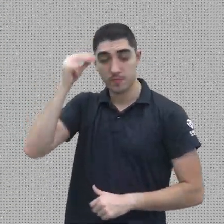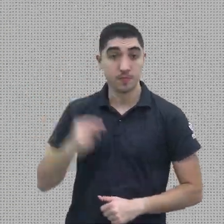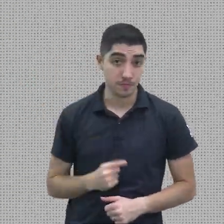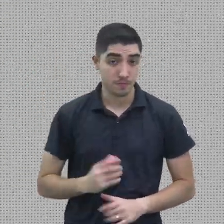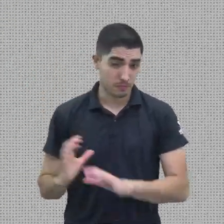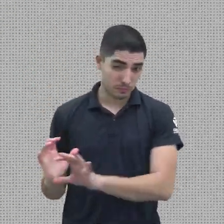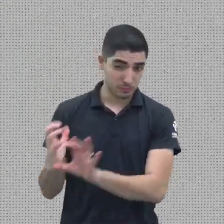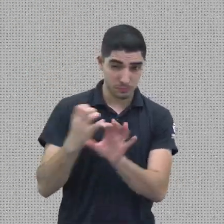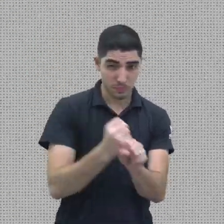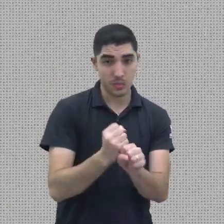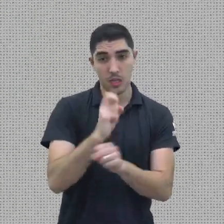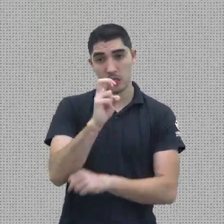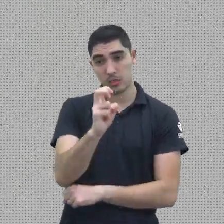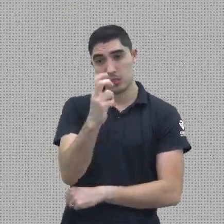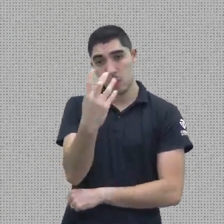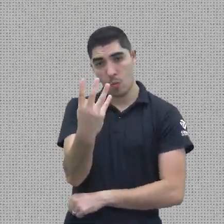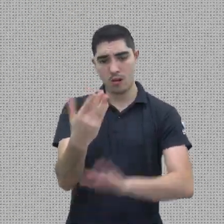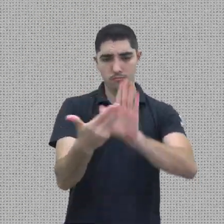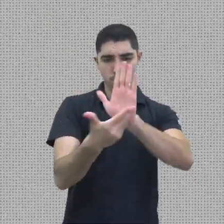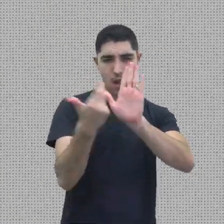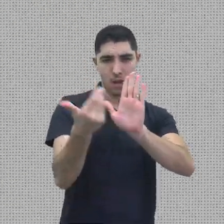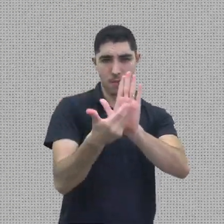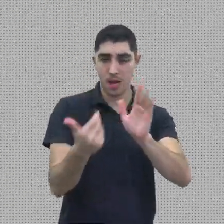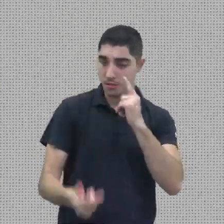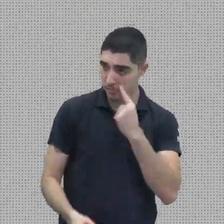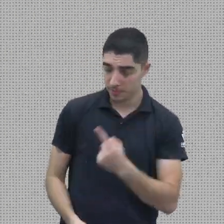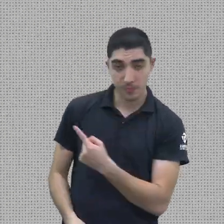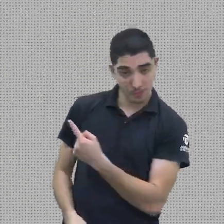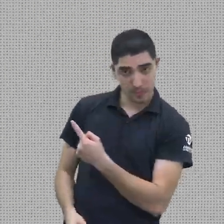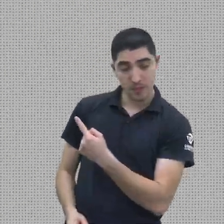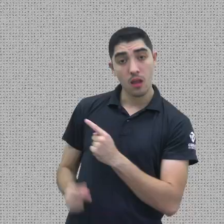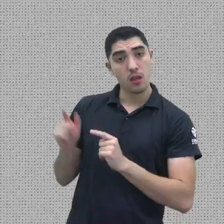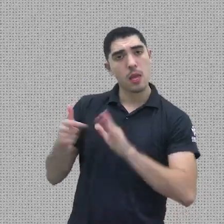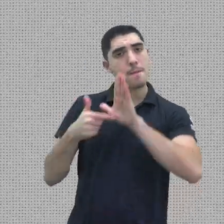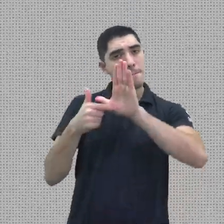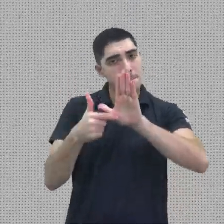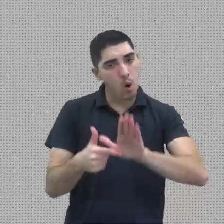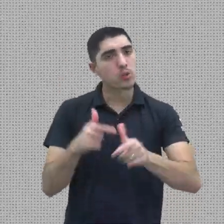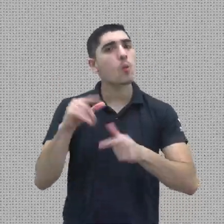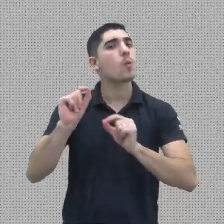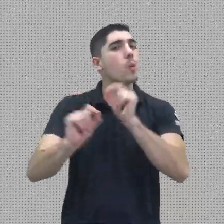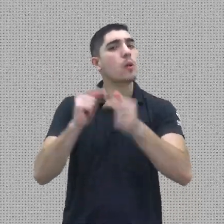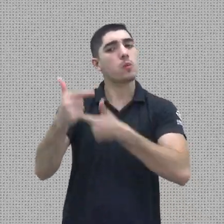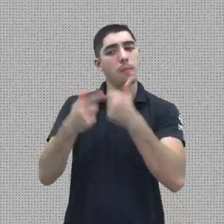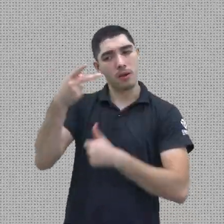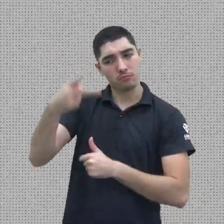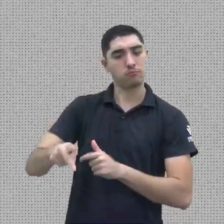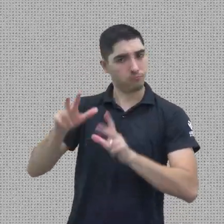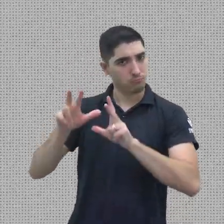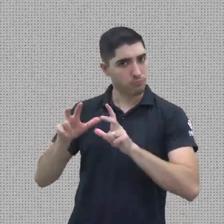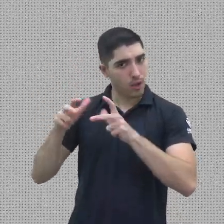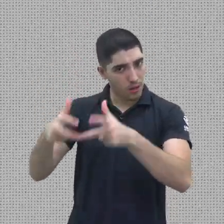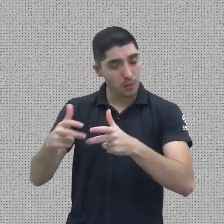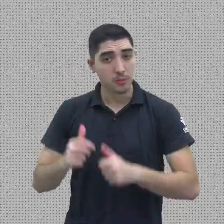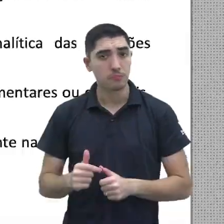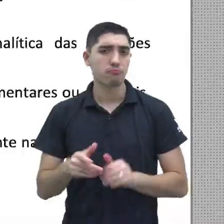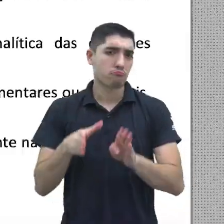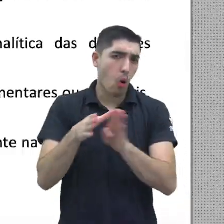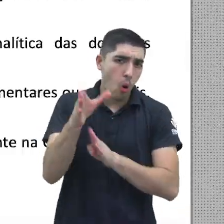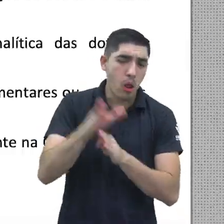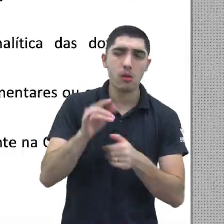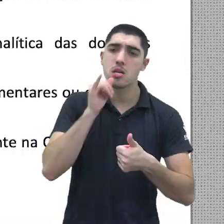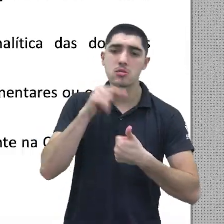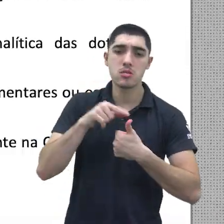todo, o regimento interno da Câmara tem 54 páginas dedicadas para descrever a função do Poder Legislativo.